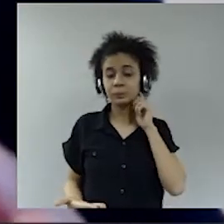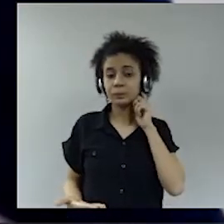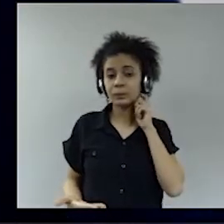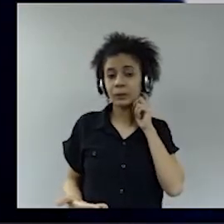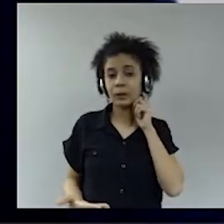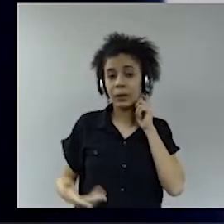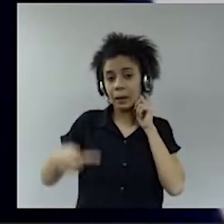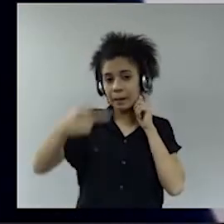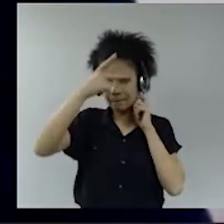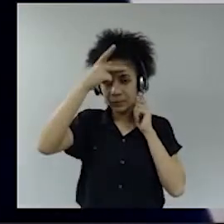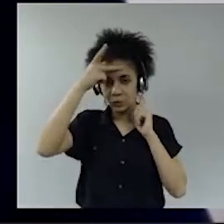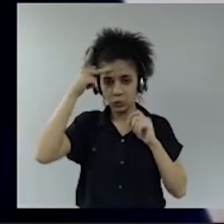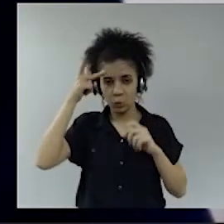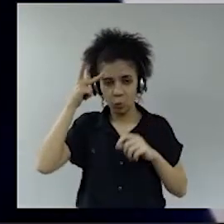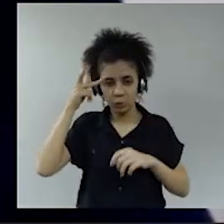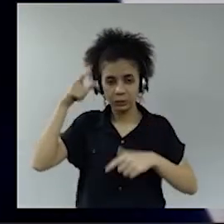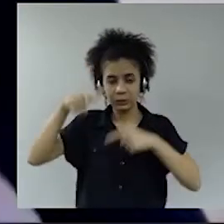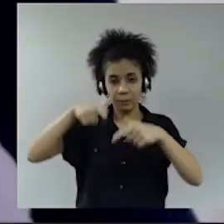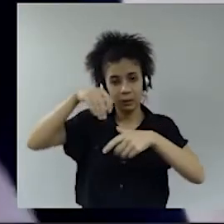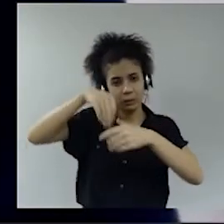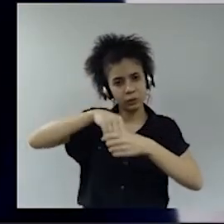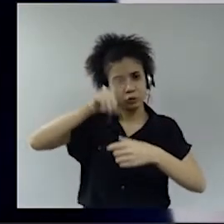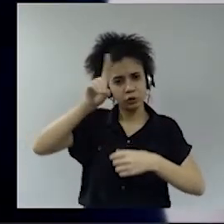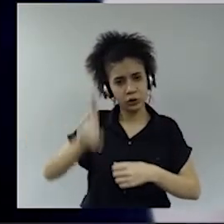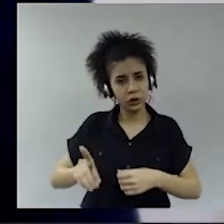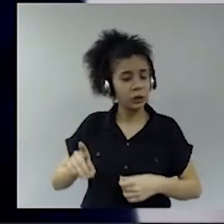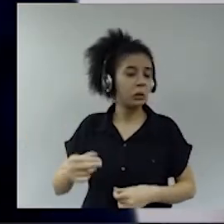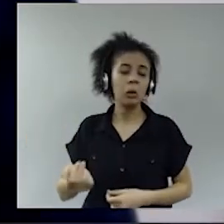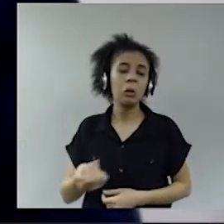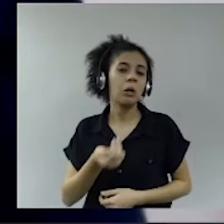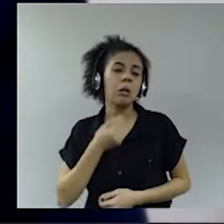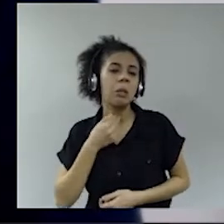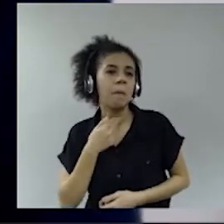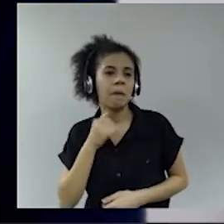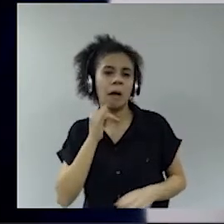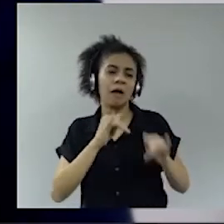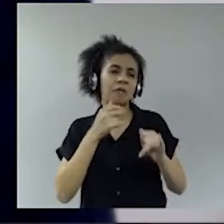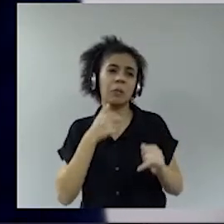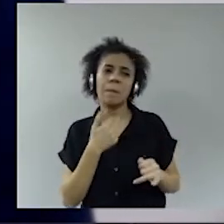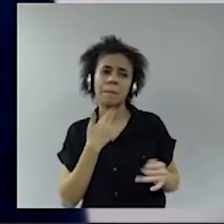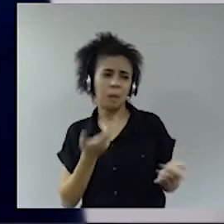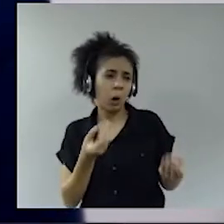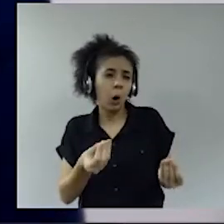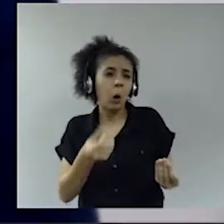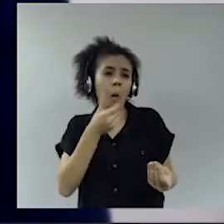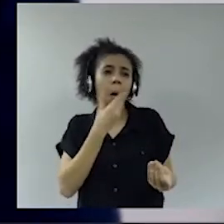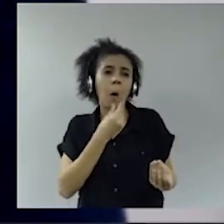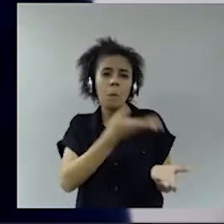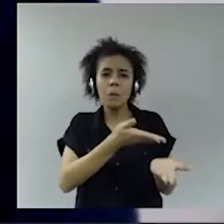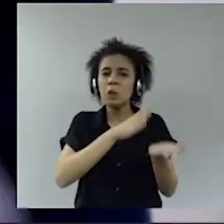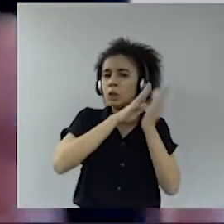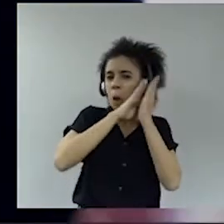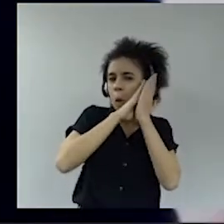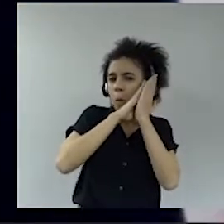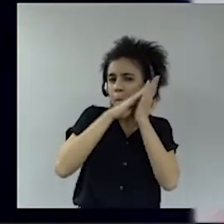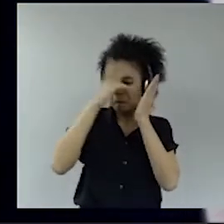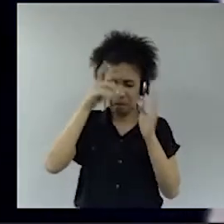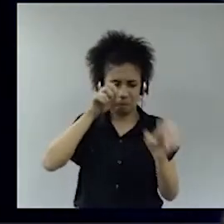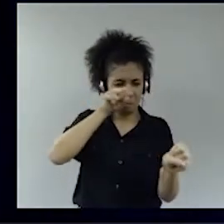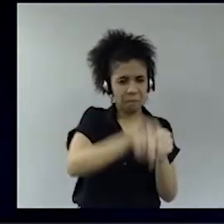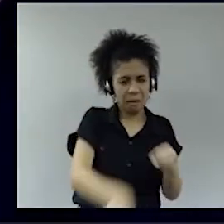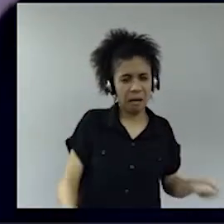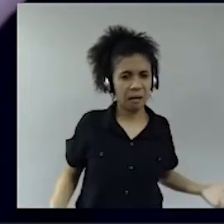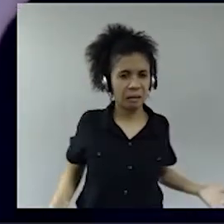os operadores do direito não poderiam admitir alguém estar dormindo e ser